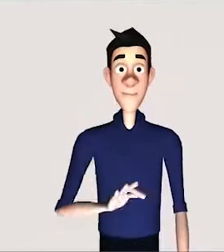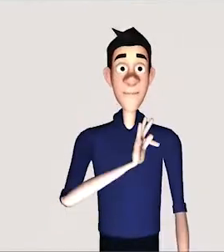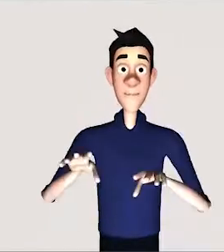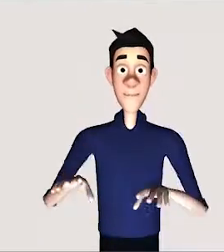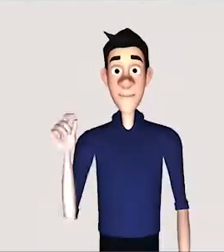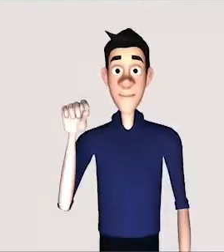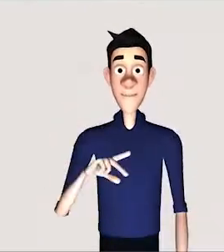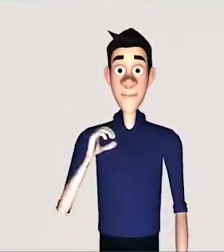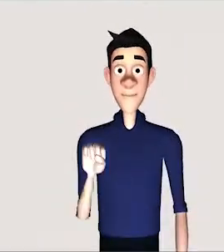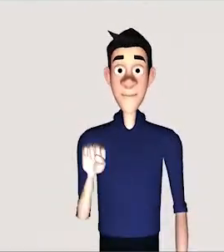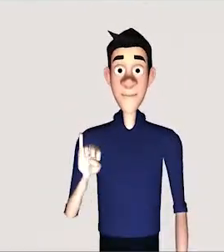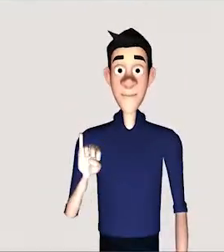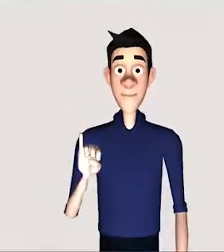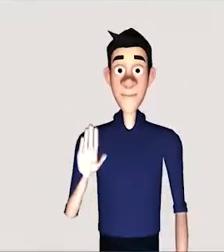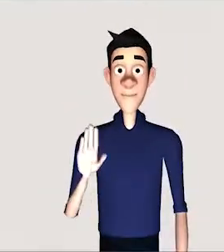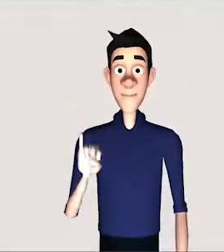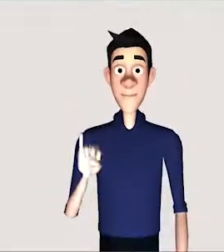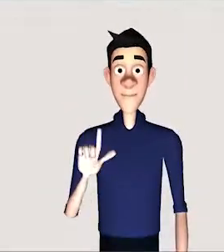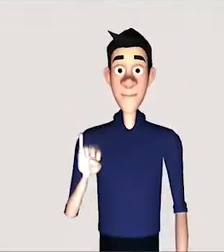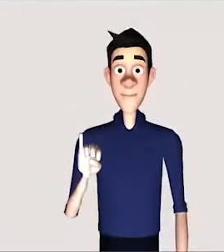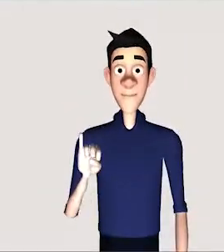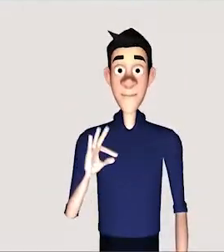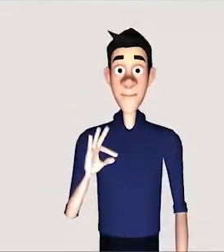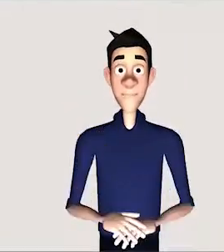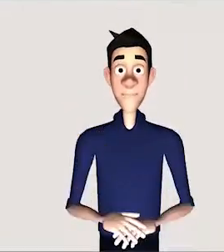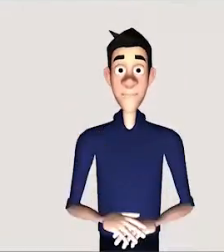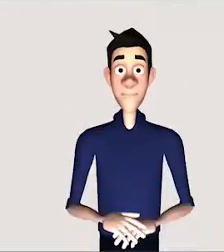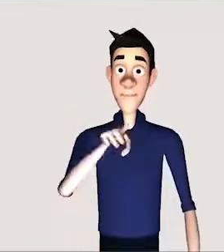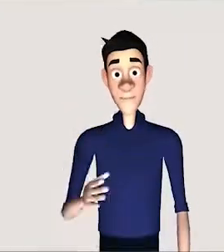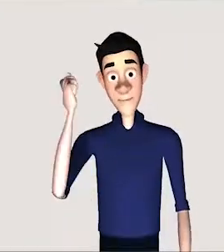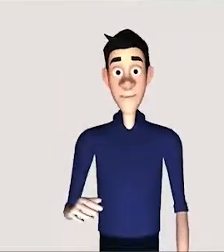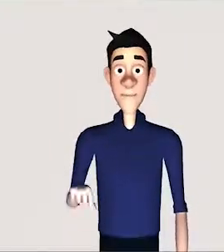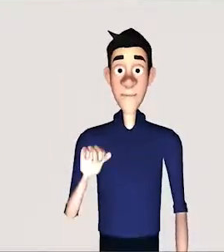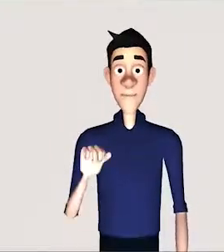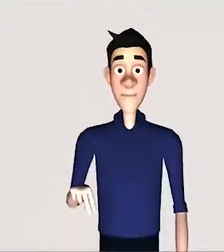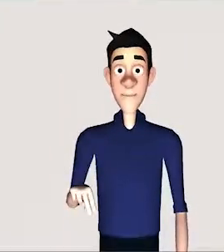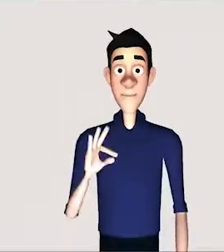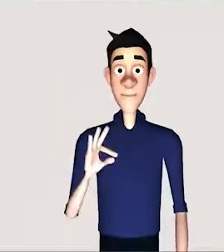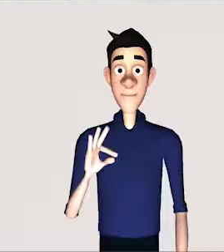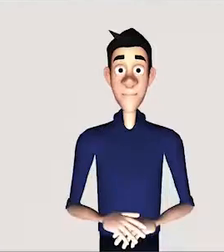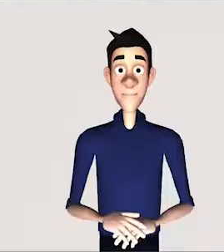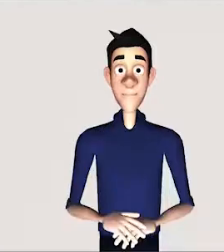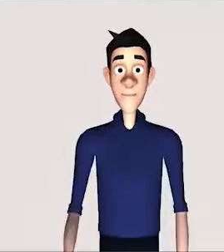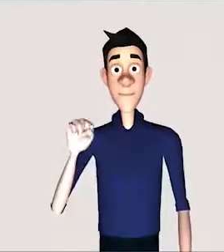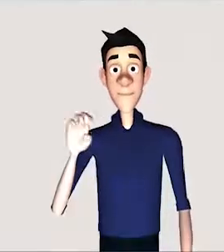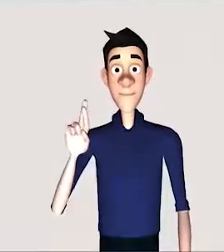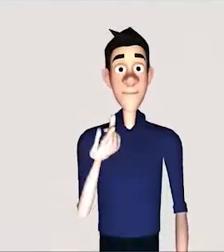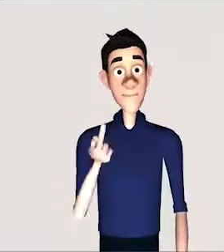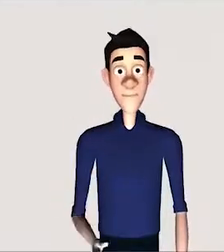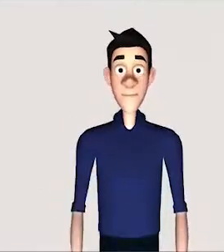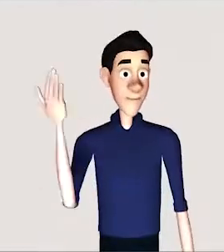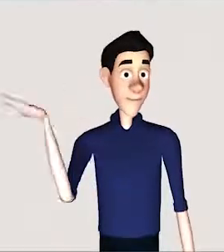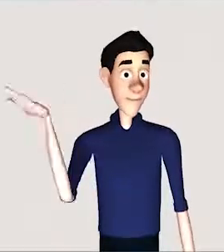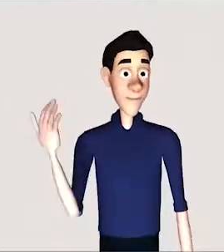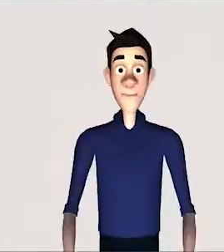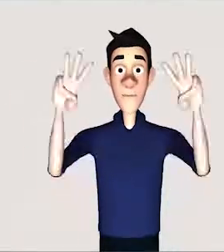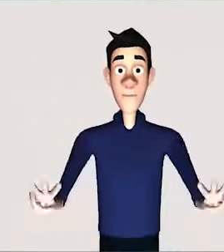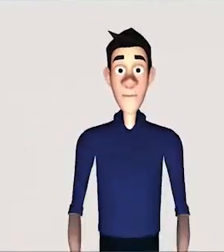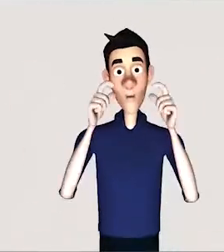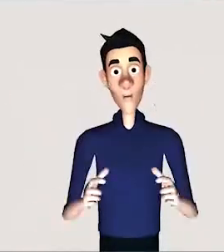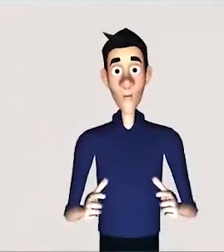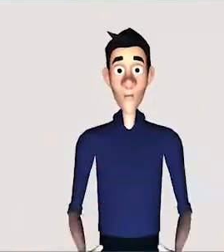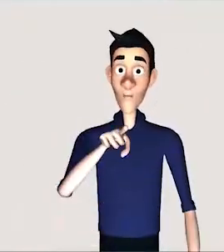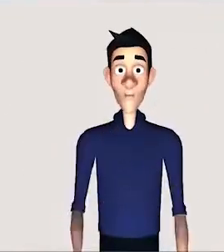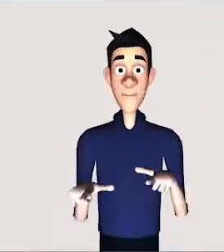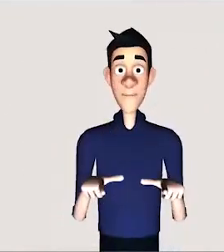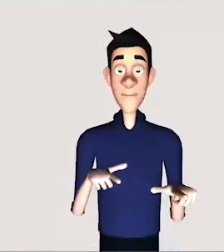quantas pessoas visitaram o museu onde você trabalha, ou o museu que você quer estudar. Então, com a